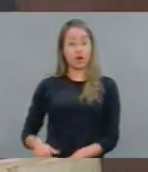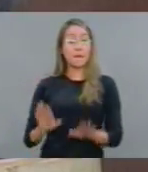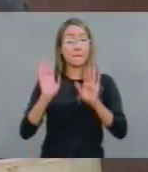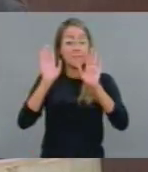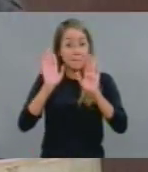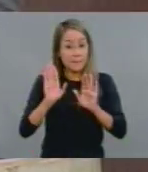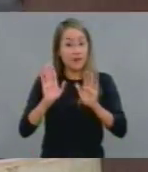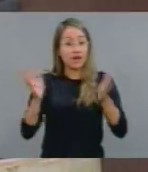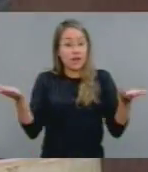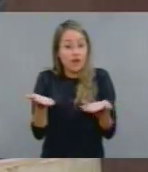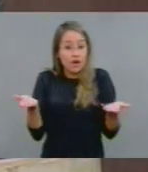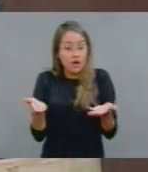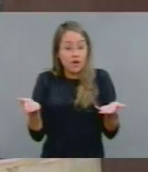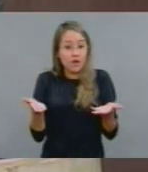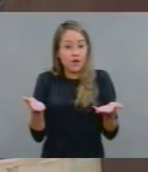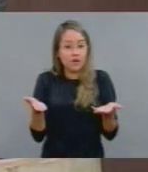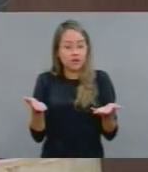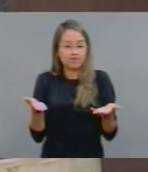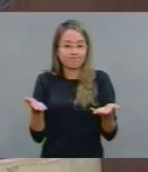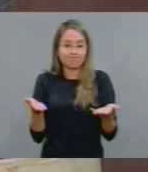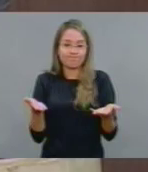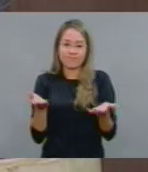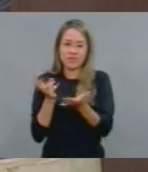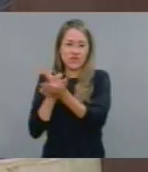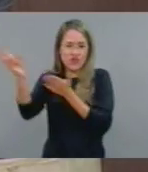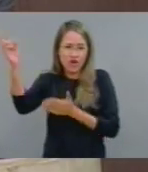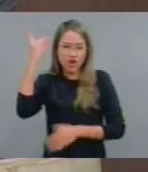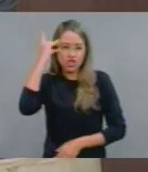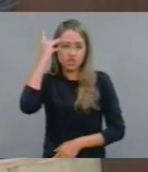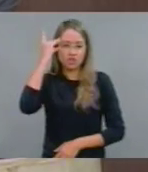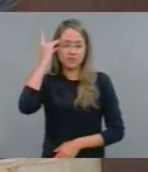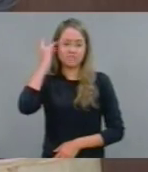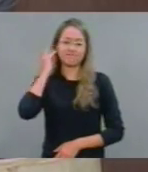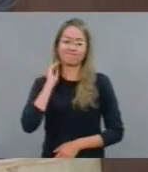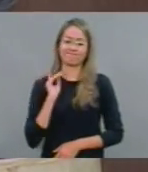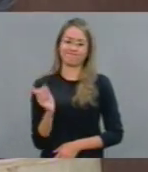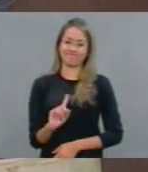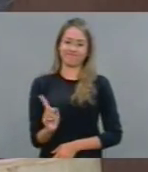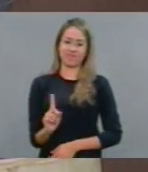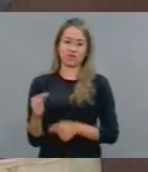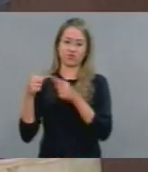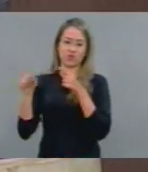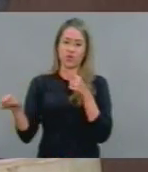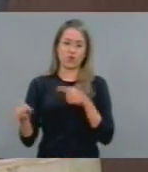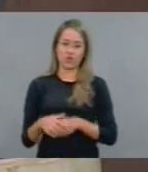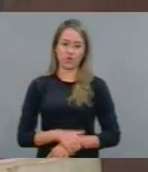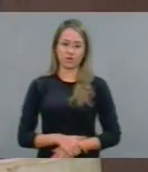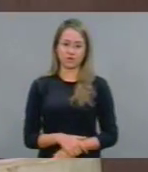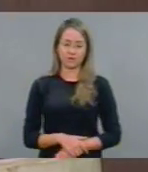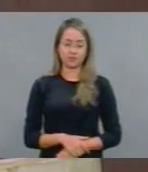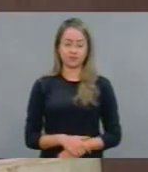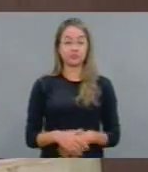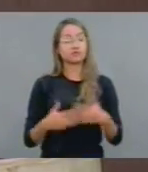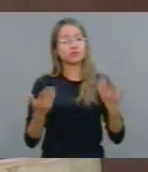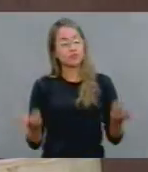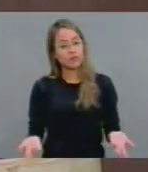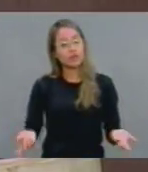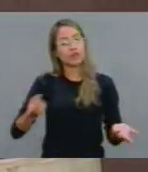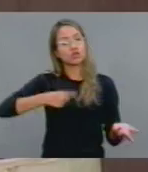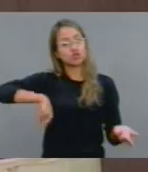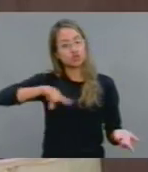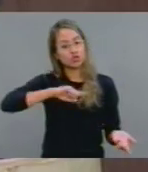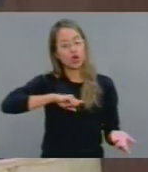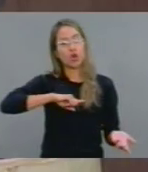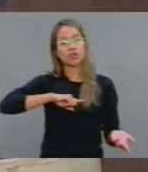nós compreendemos a disputa dura e cruel que lá está colocada. Não somos ingênuos